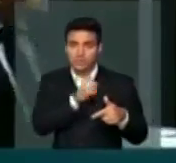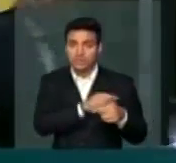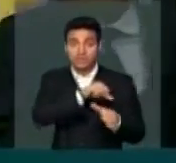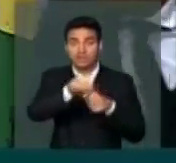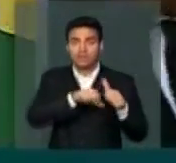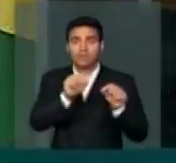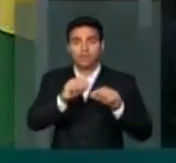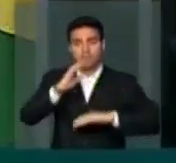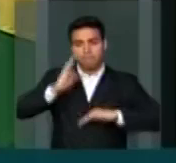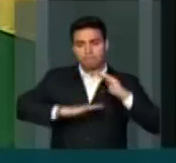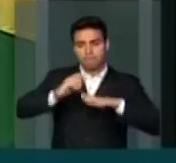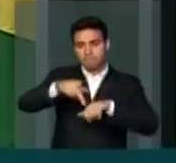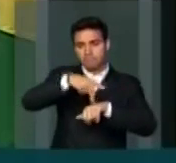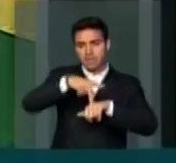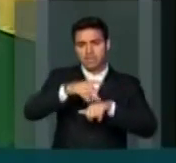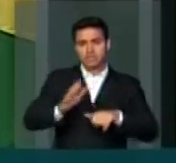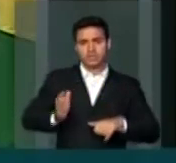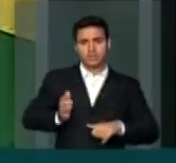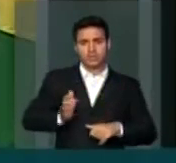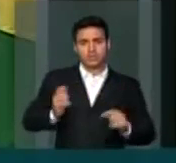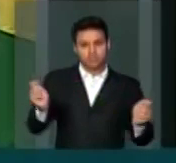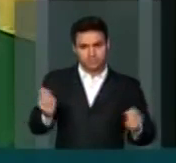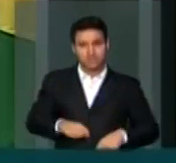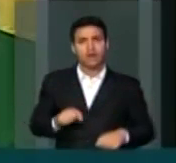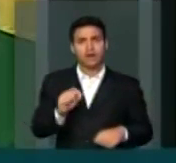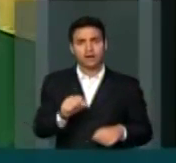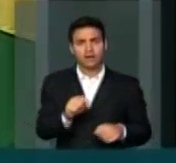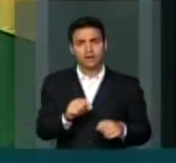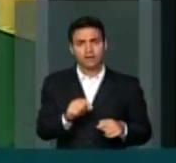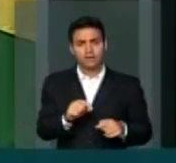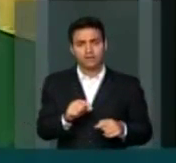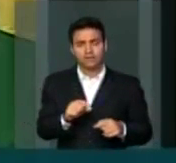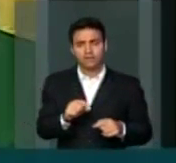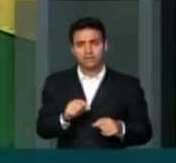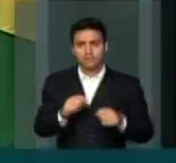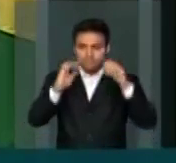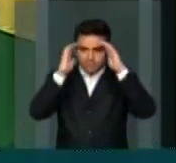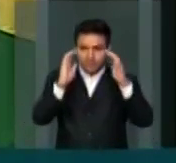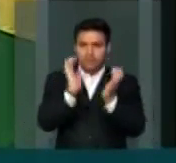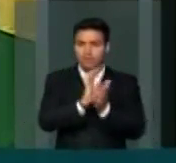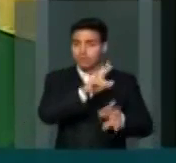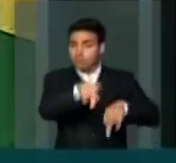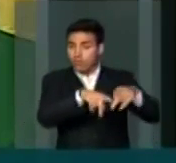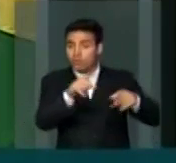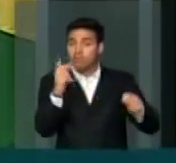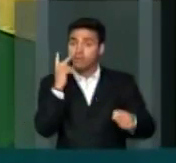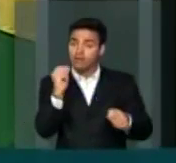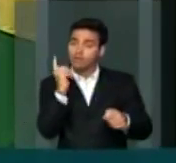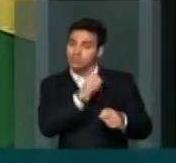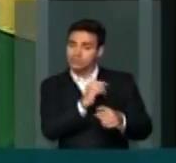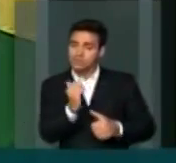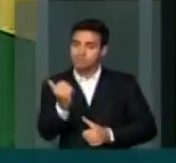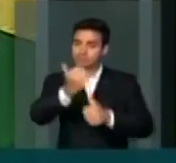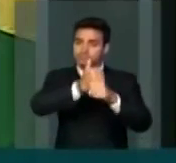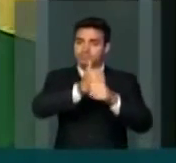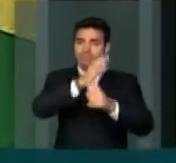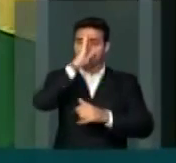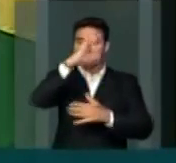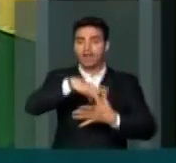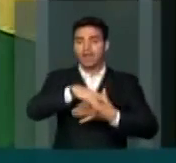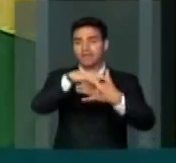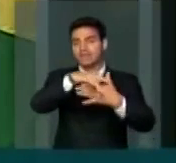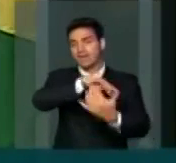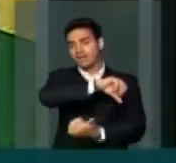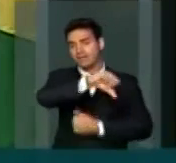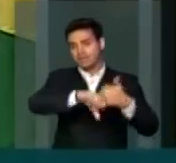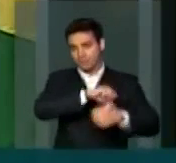nações capazes de mobilizar o seu capital humano como valor decisivo para se consolidar na vanguarda. Senhor